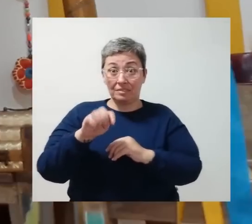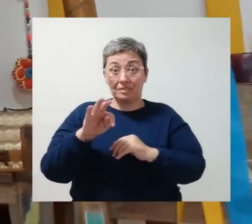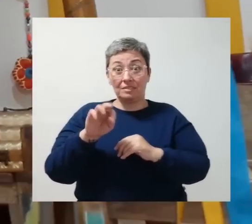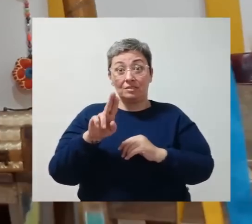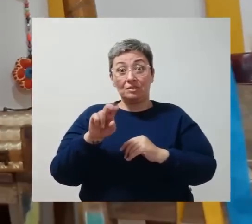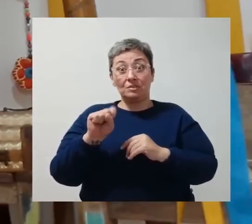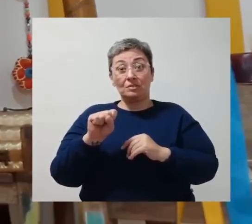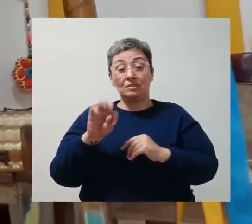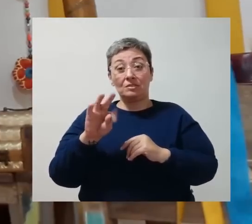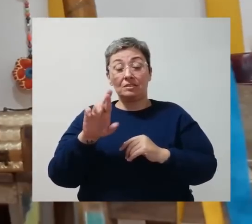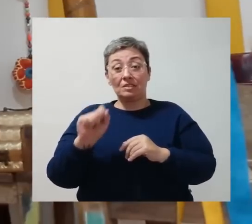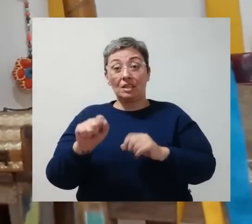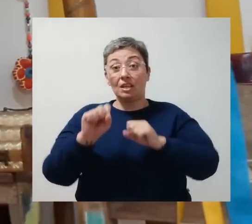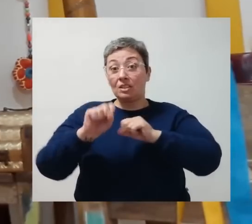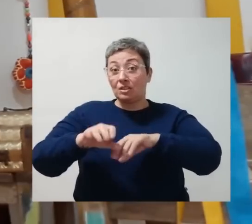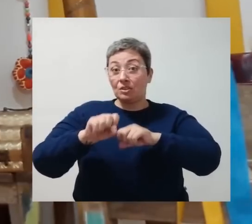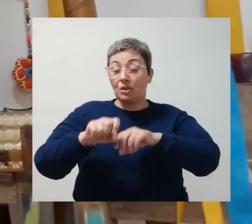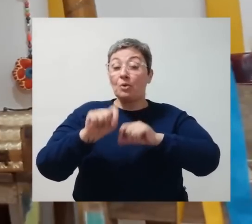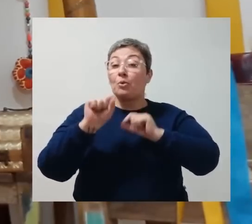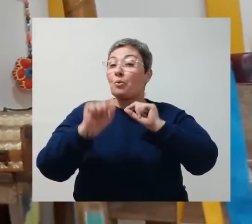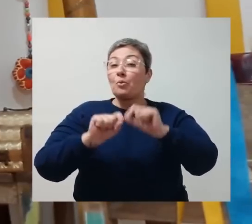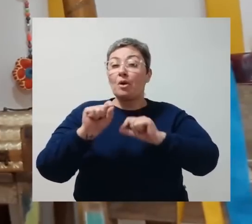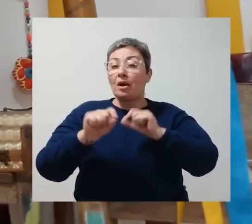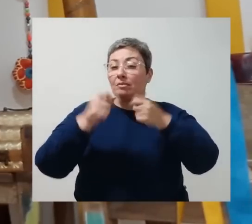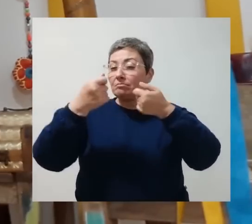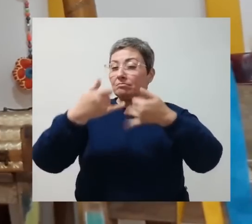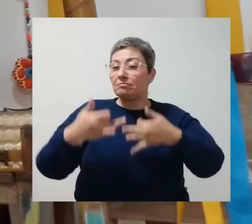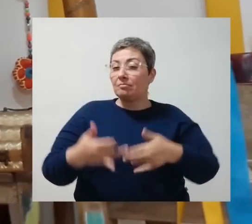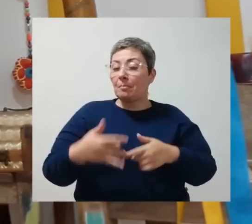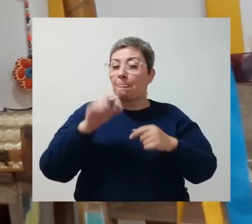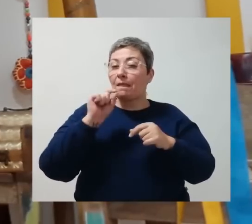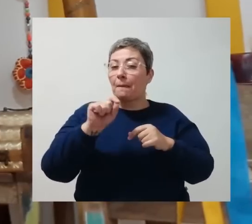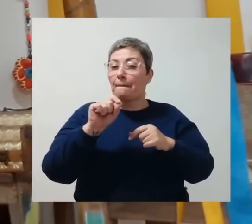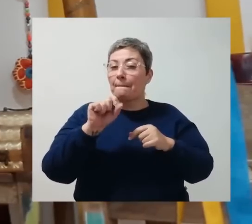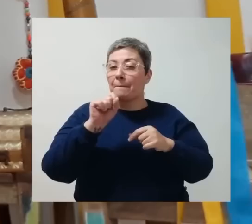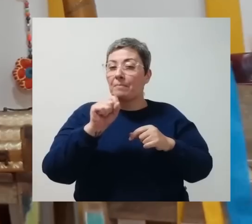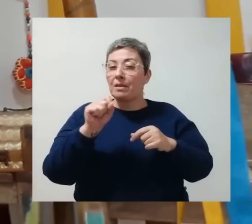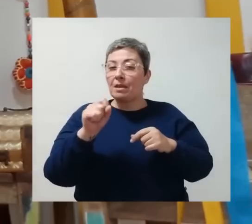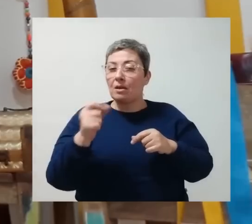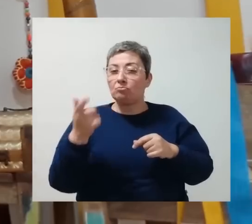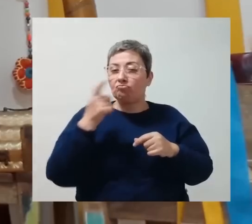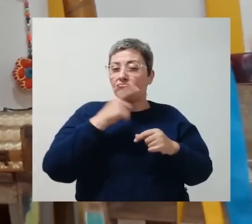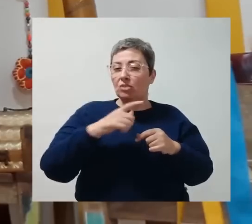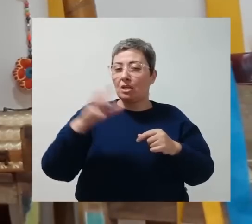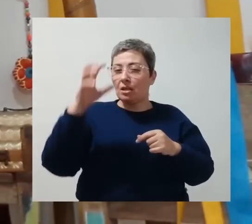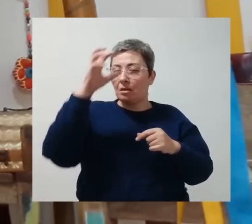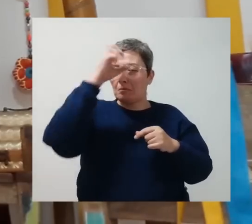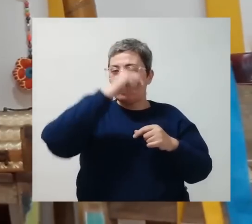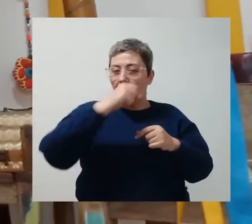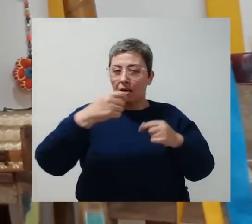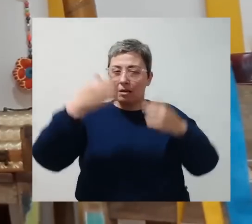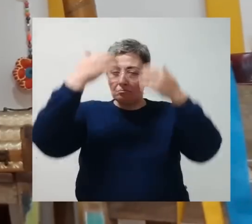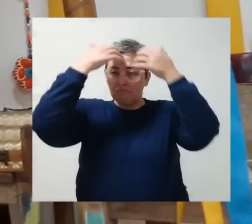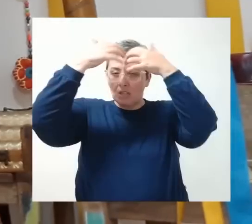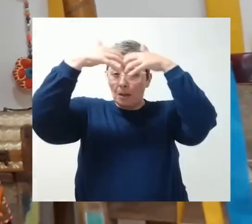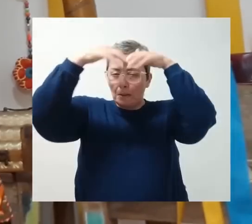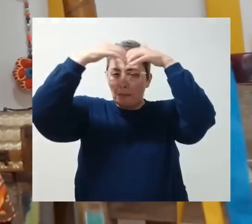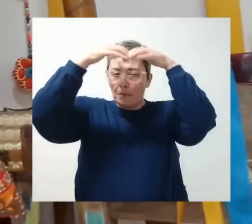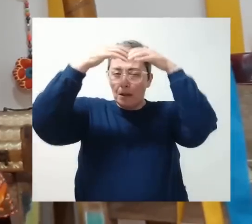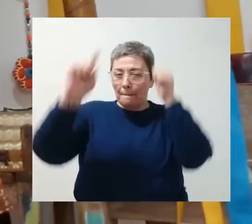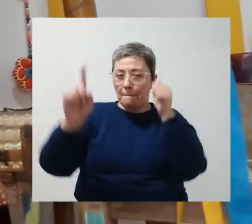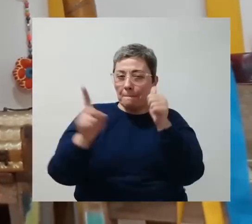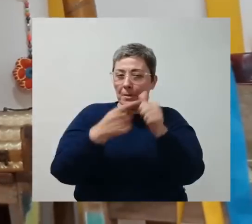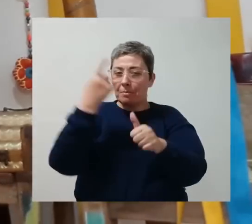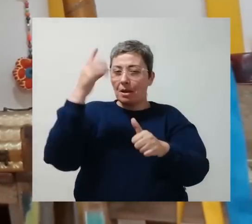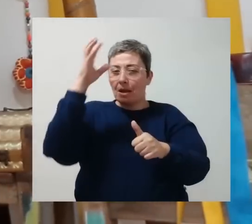Zaratustra. Lição de Zaratustra que dizia que para se aprender a pensar, é